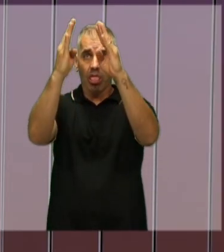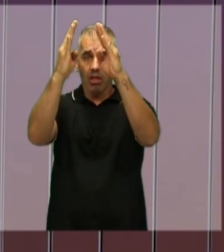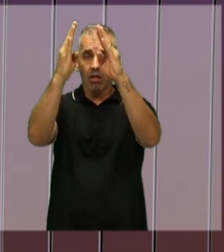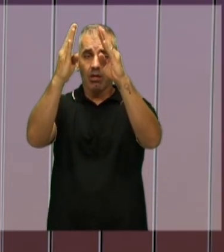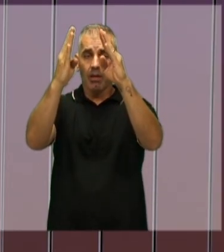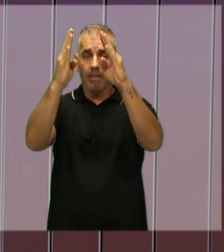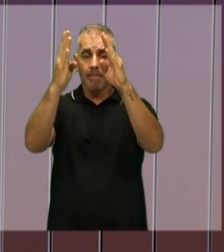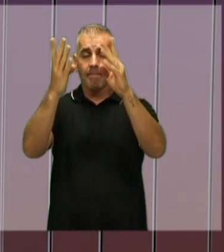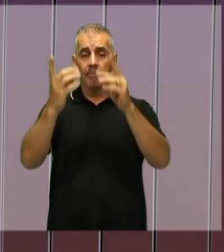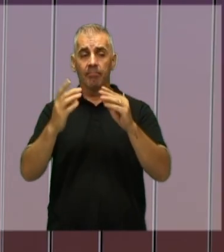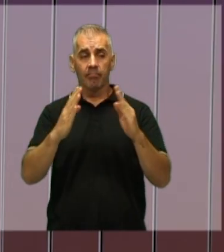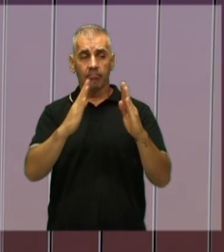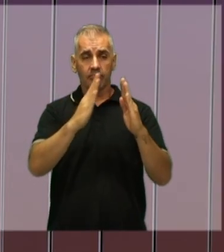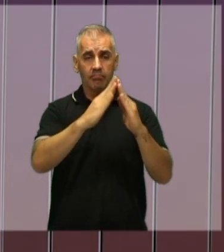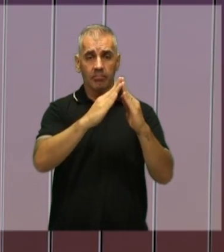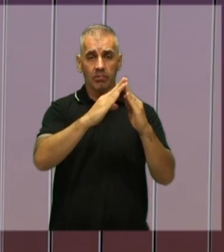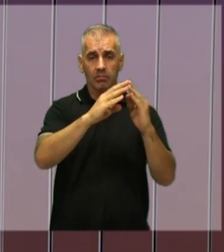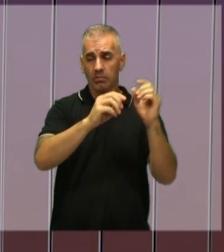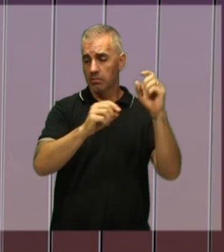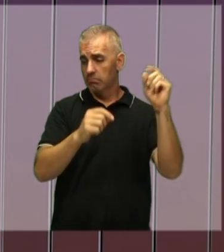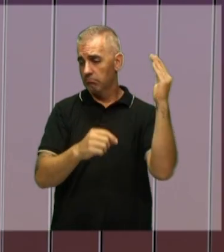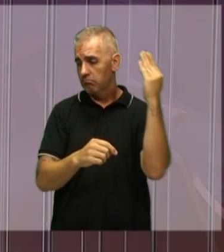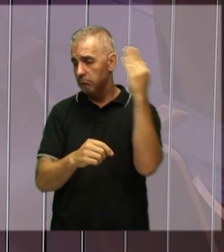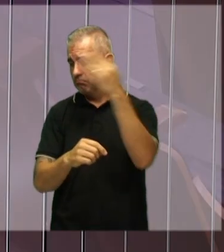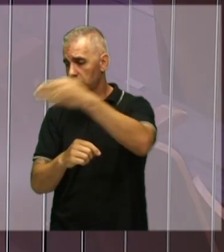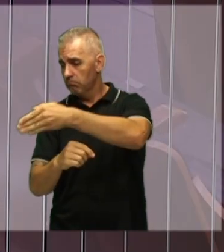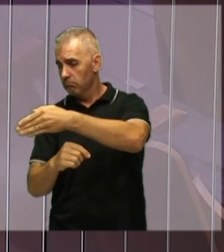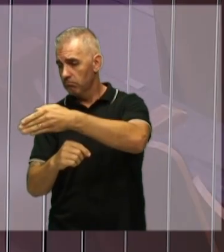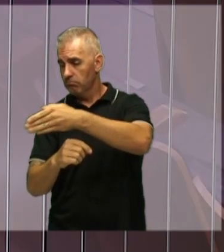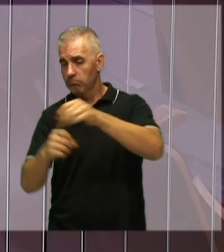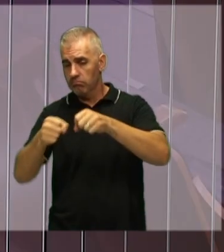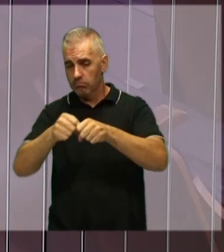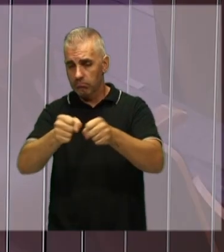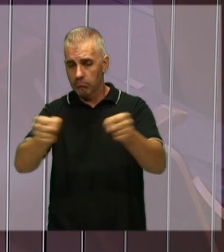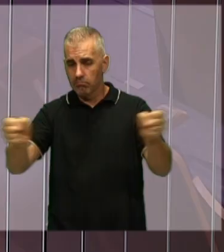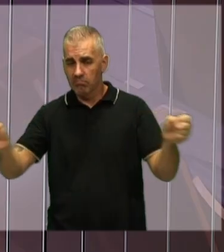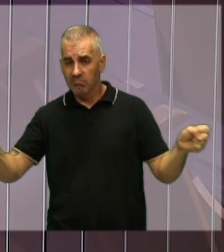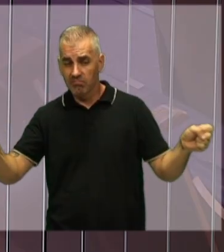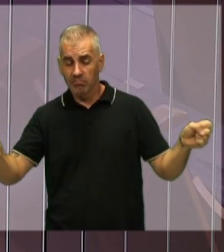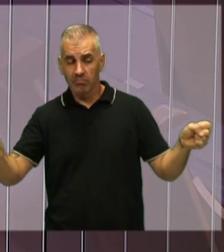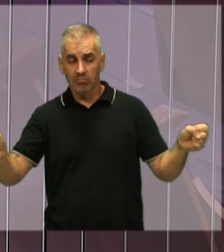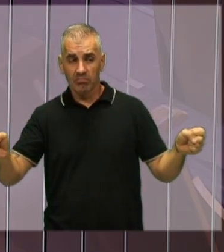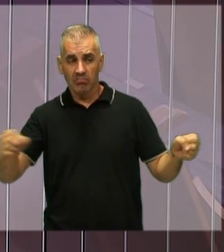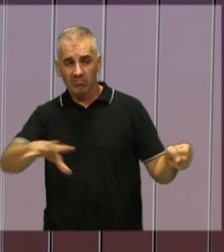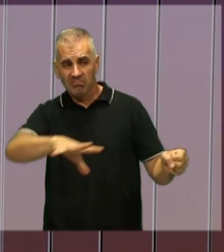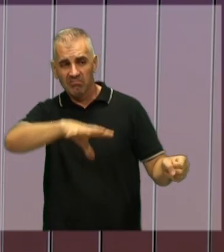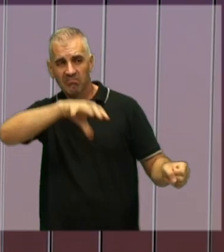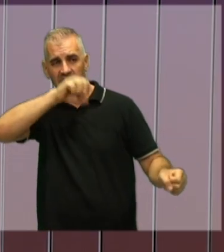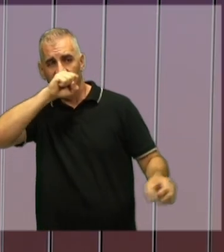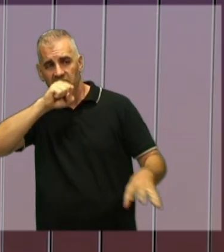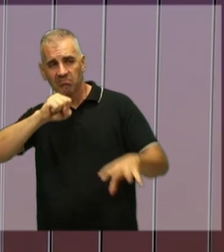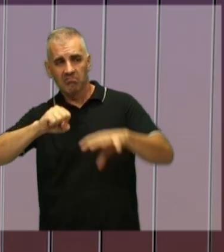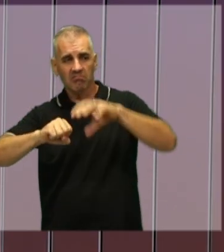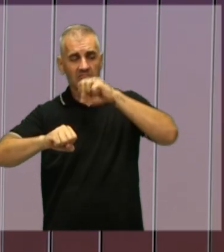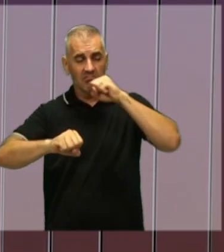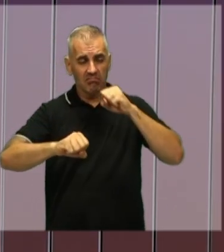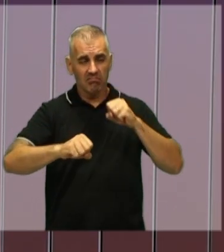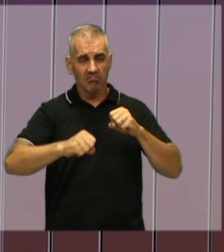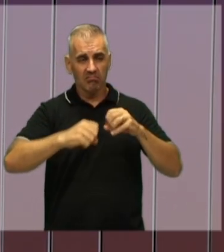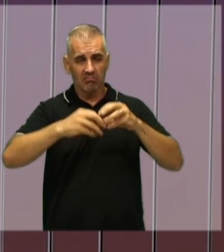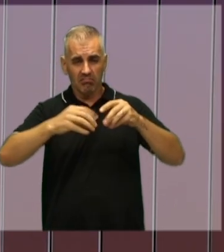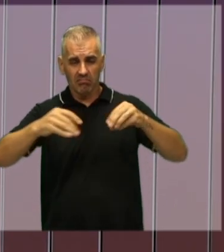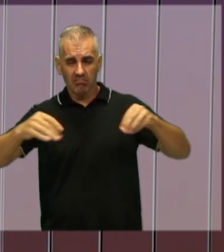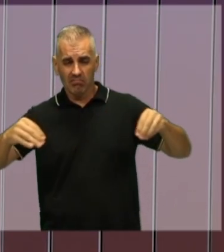né, da casa está direto na tua janela ali, jogando ali a fumaça, a fuligem. Então